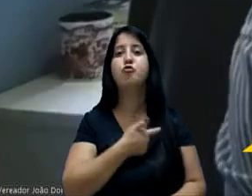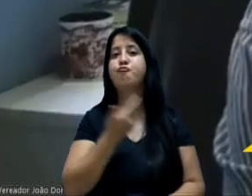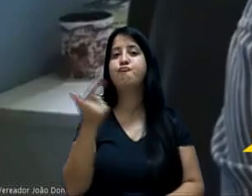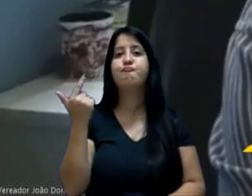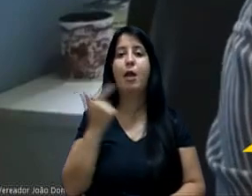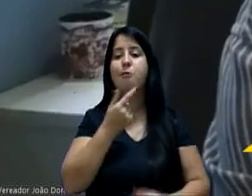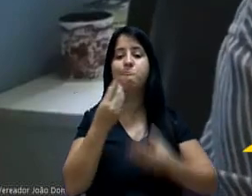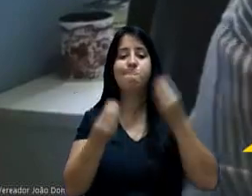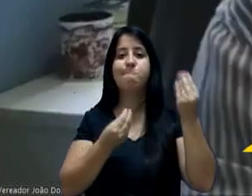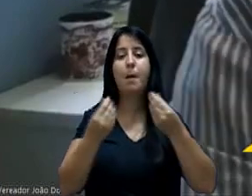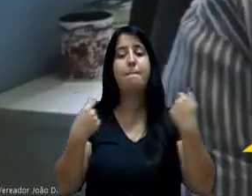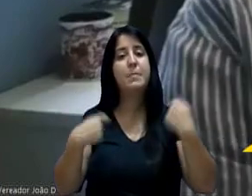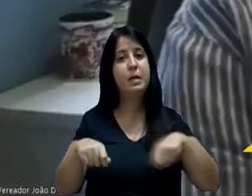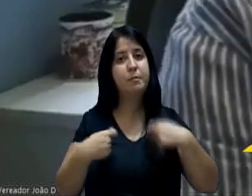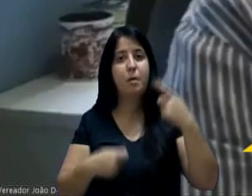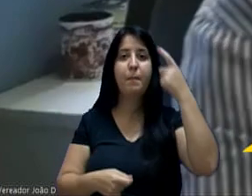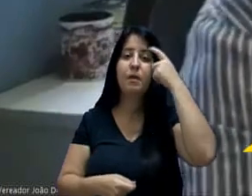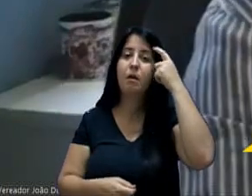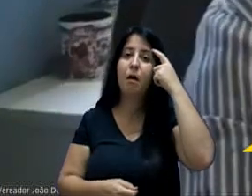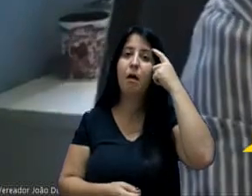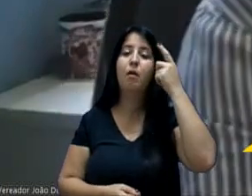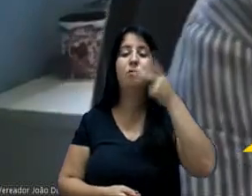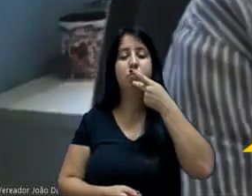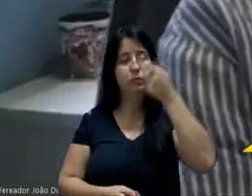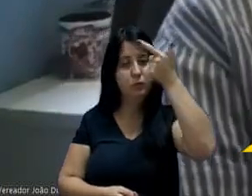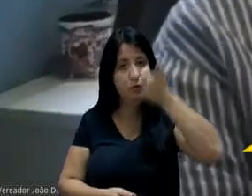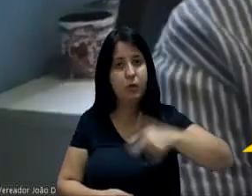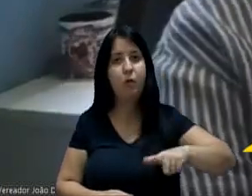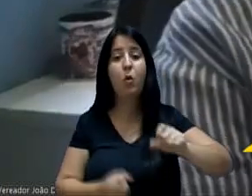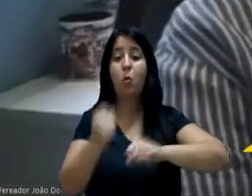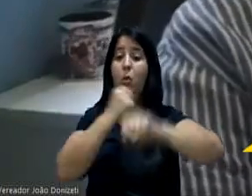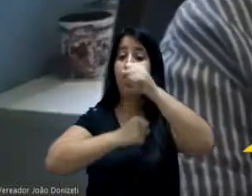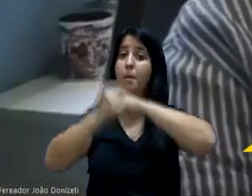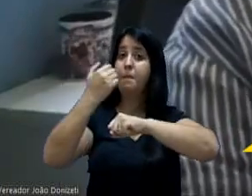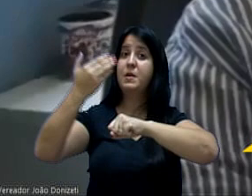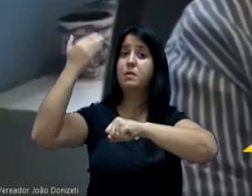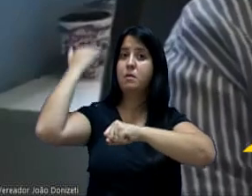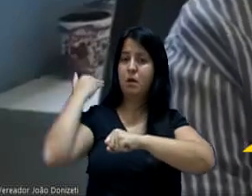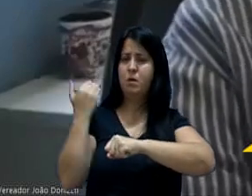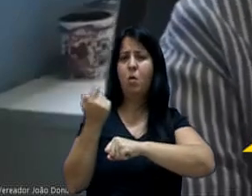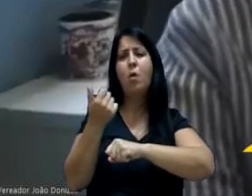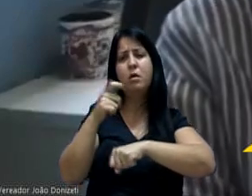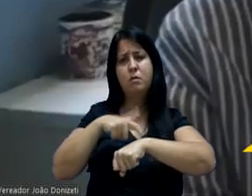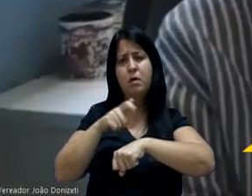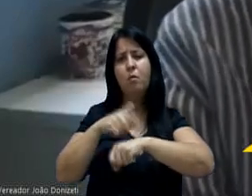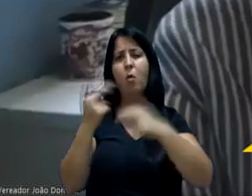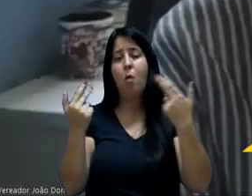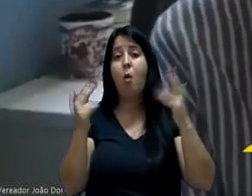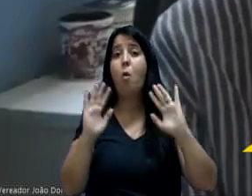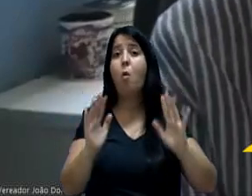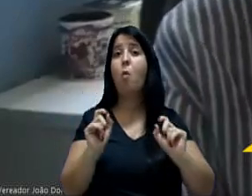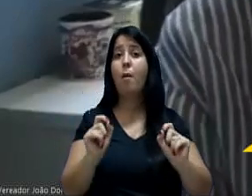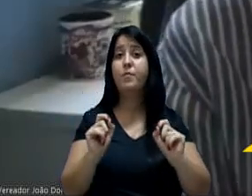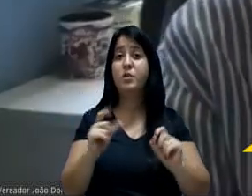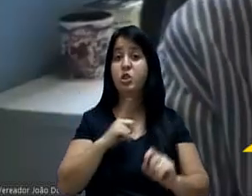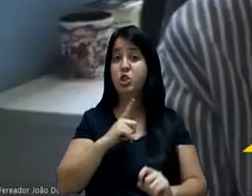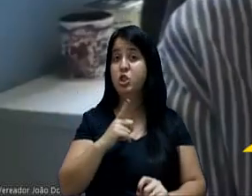nós temos que ter esses recursos. Voltando a falar novamente, no ano passado, quase no mesmo período, nós tínhamos